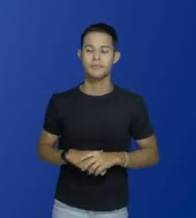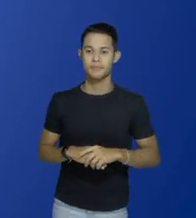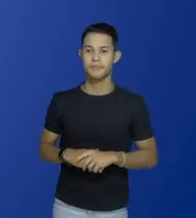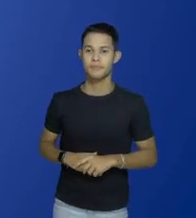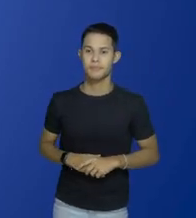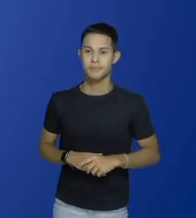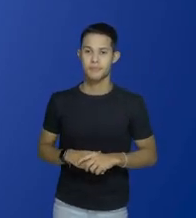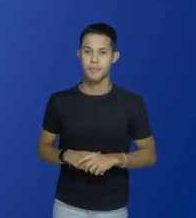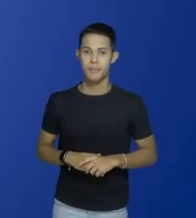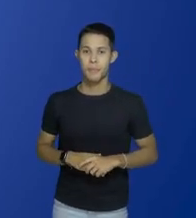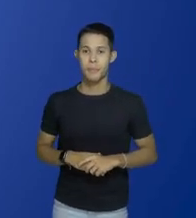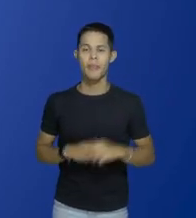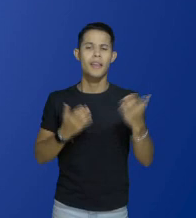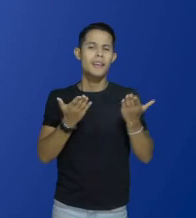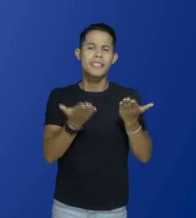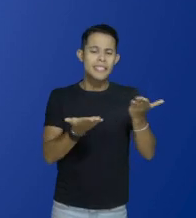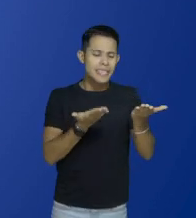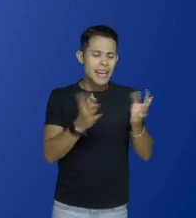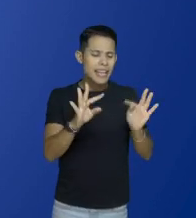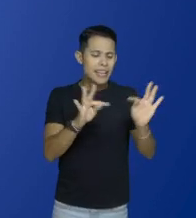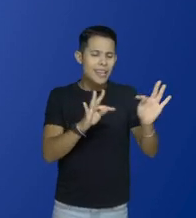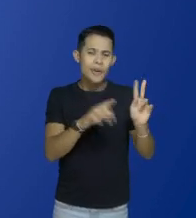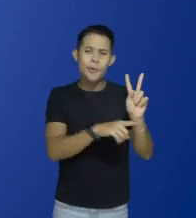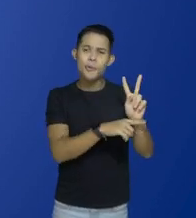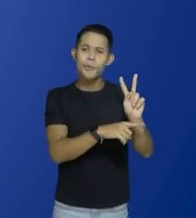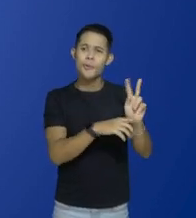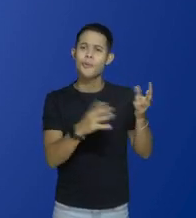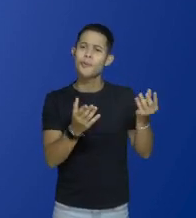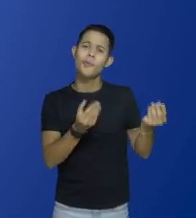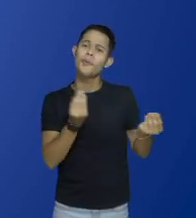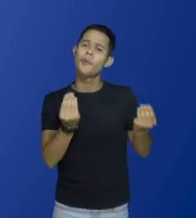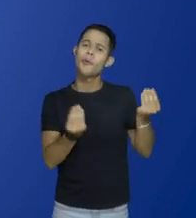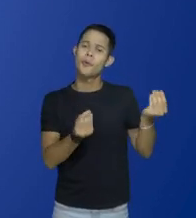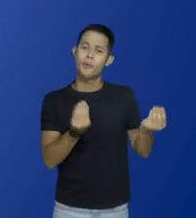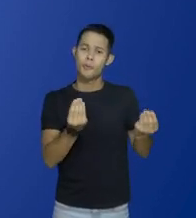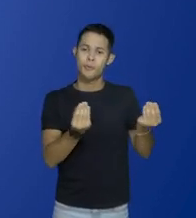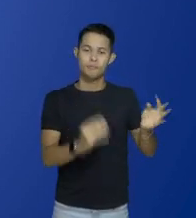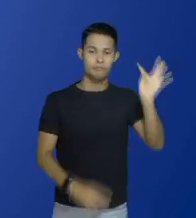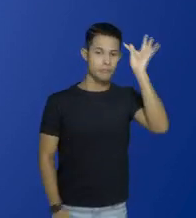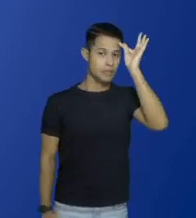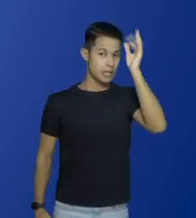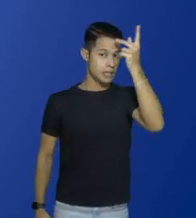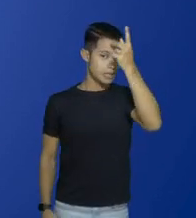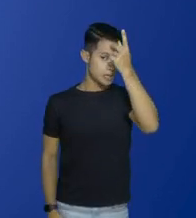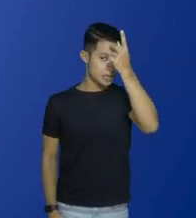Então, o tratamento, né? O tratamento do TDAH é